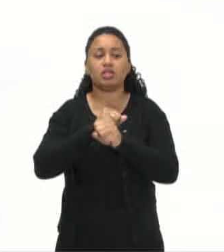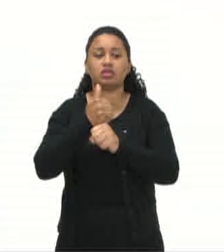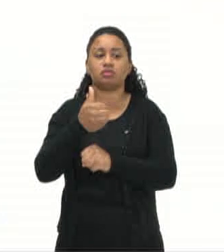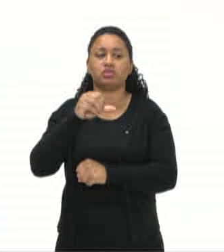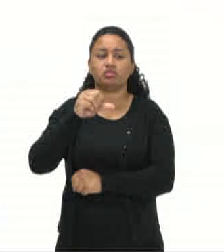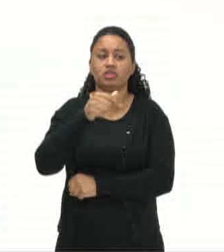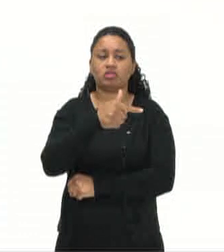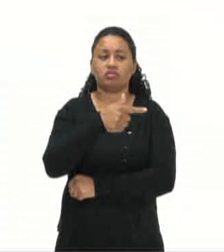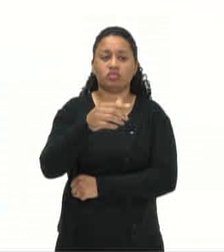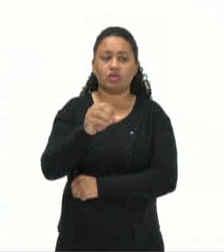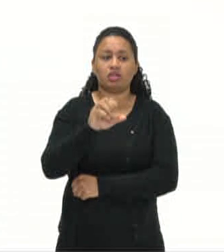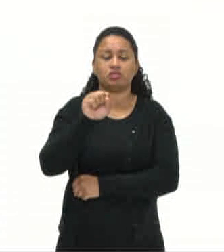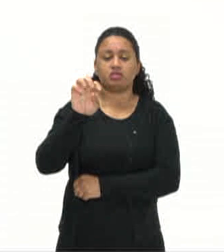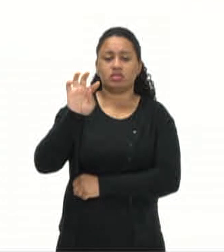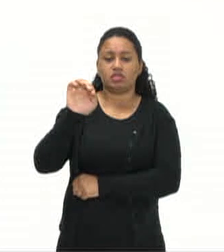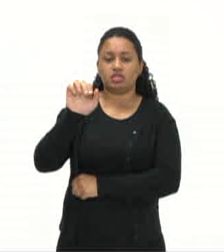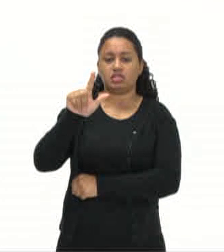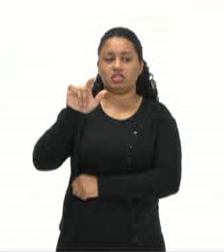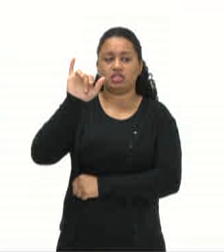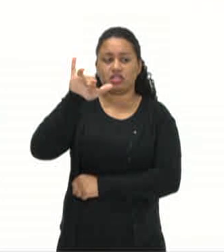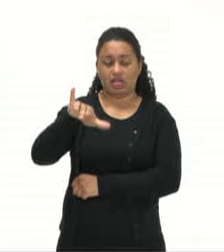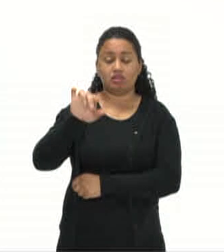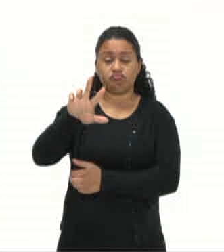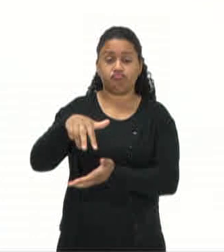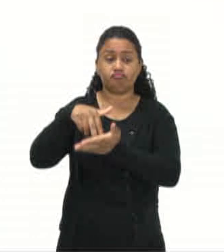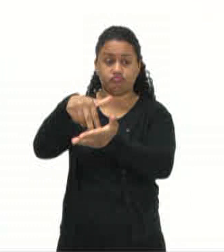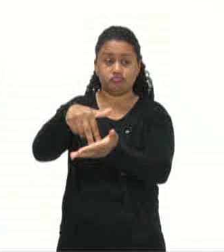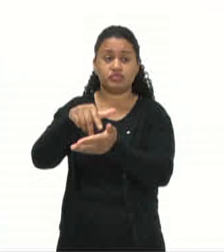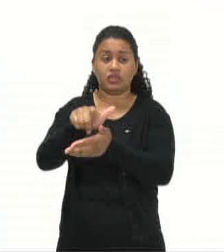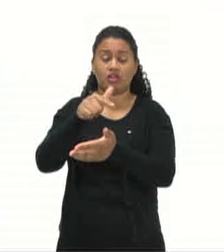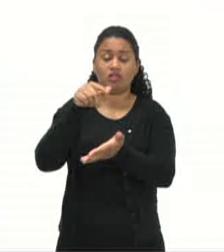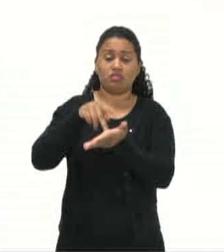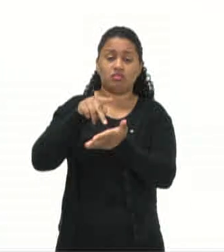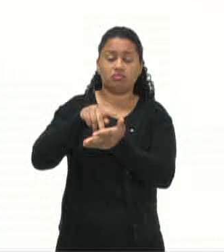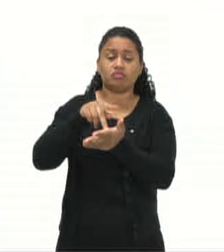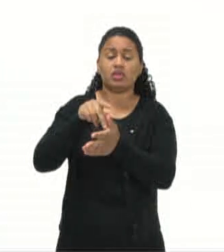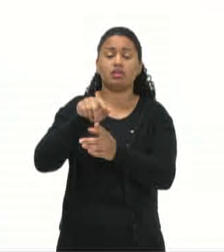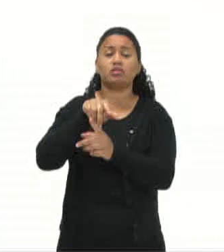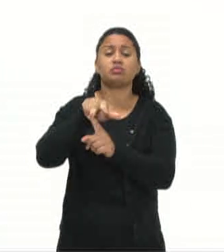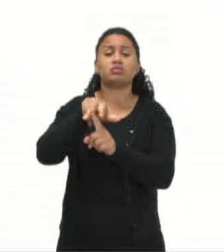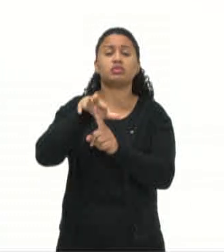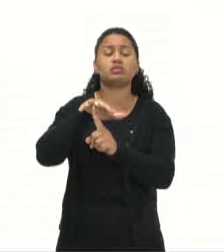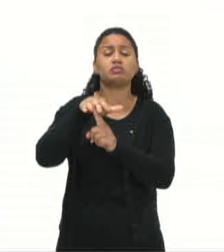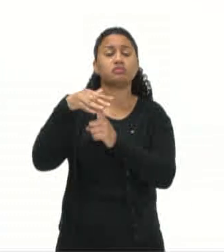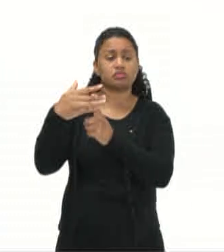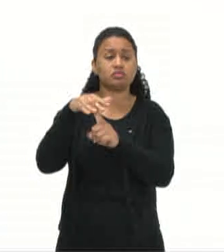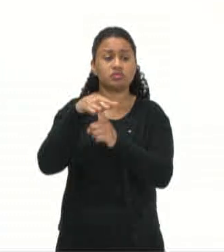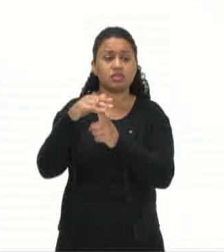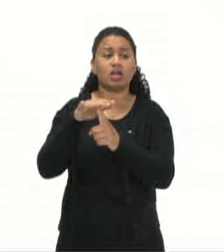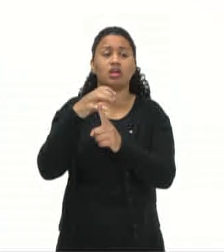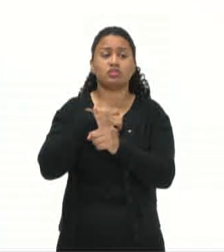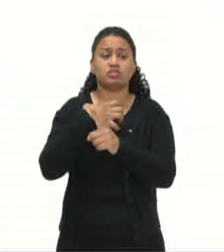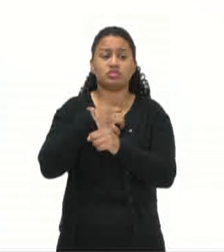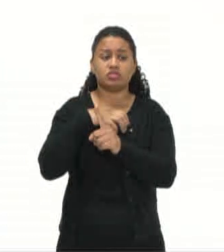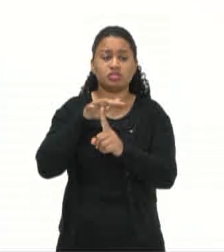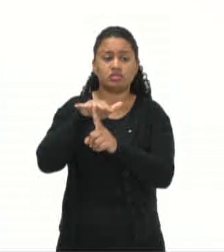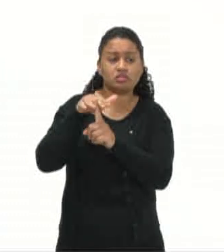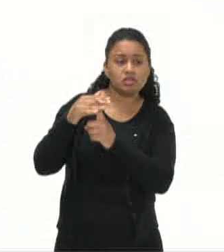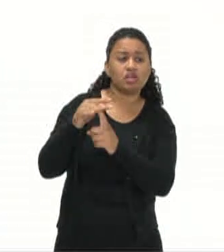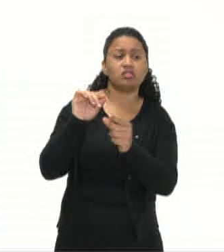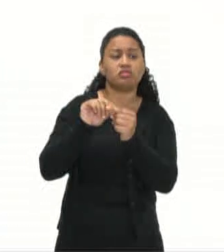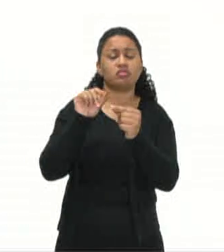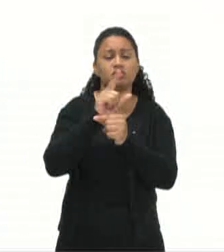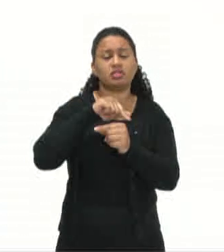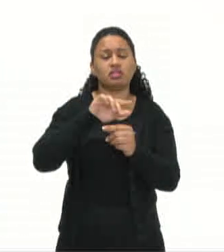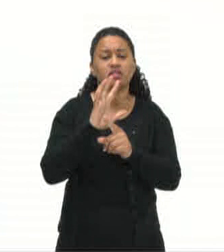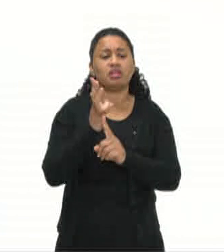Stalin, que se torna um homem de ferro, torna governante da União Soviética e impõe a arte realista socialista com padrão artístico, faz com que as portas abstratas do